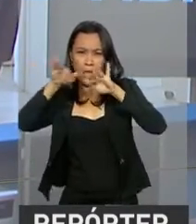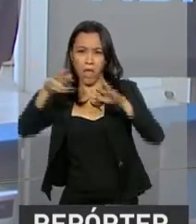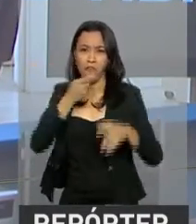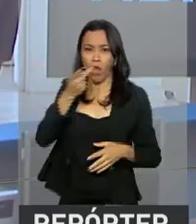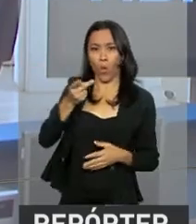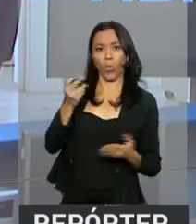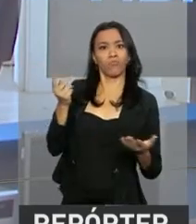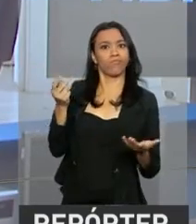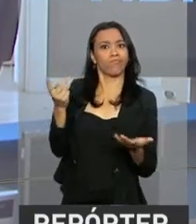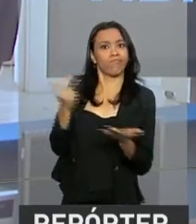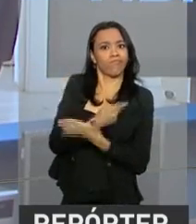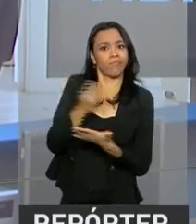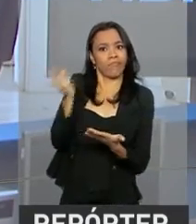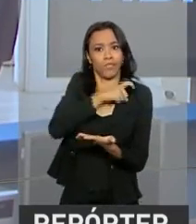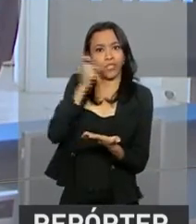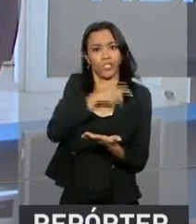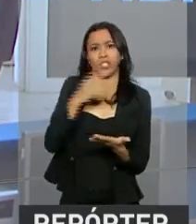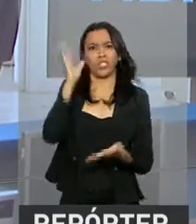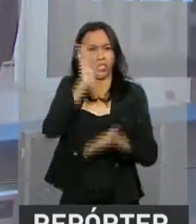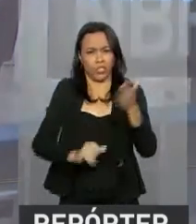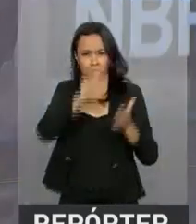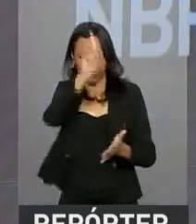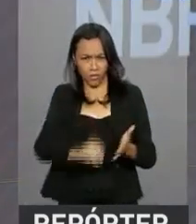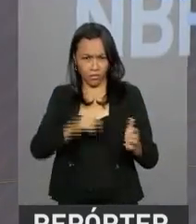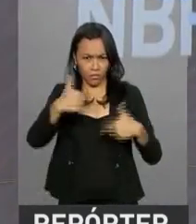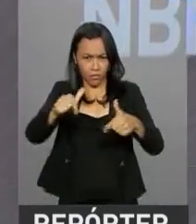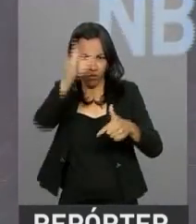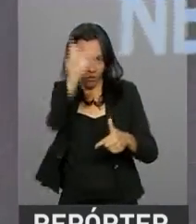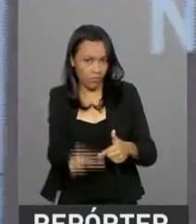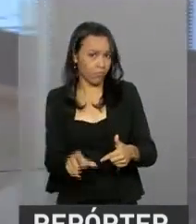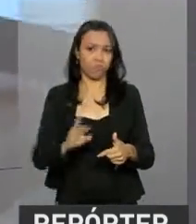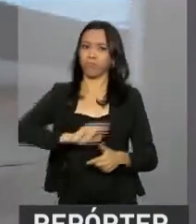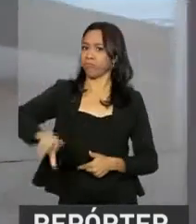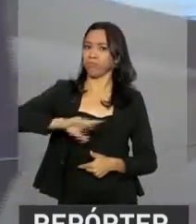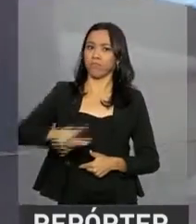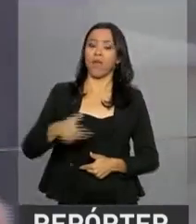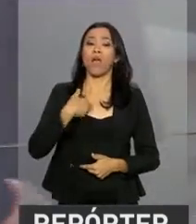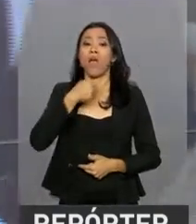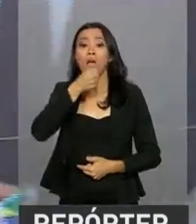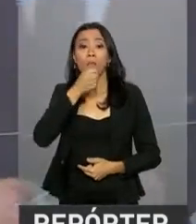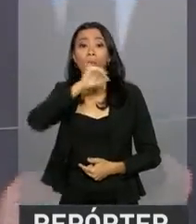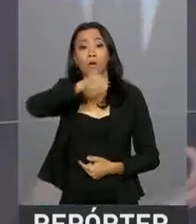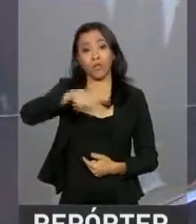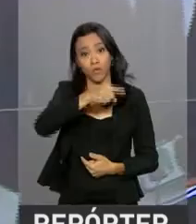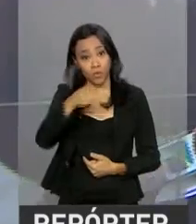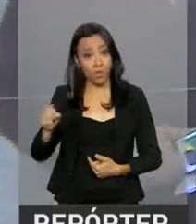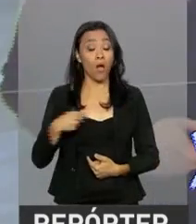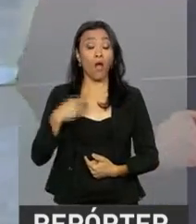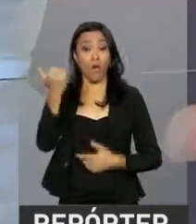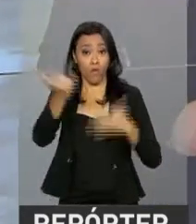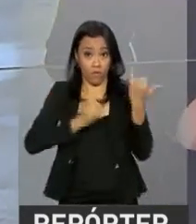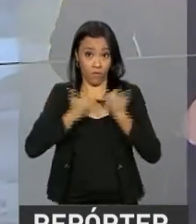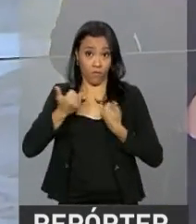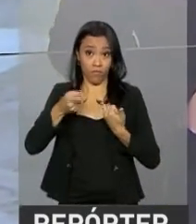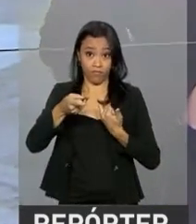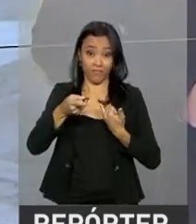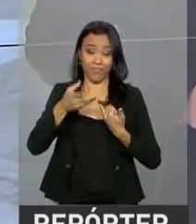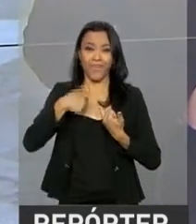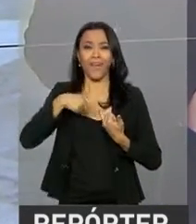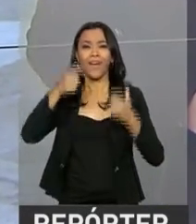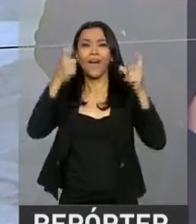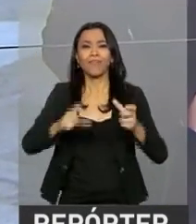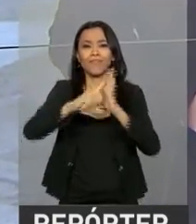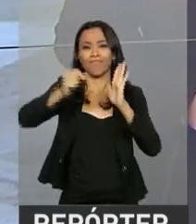uma suposta perda de direitos do trabalhador Vamos então começar a correr porta em João Pedro Neto que tem as informações para a gente ao vivo do Palácio Planalto